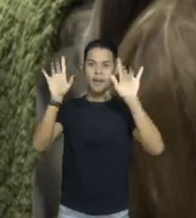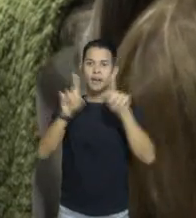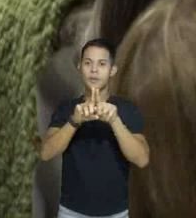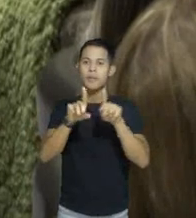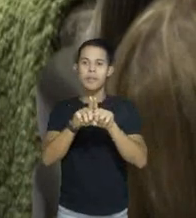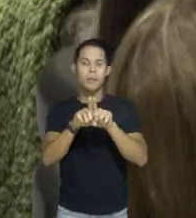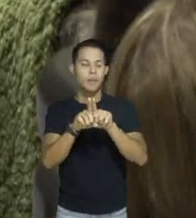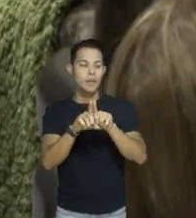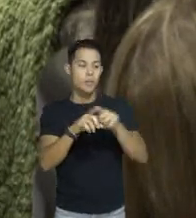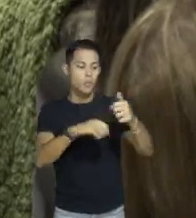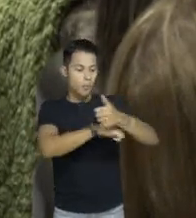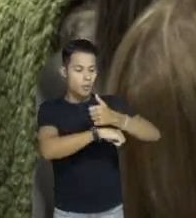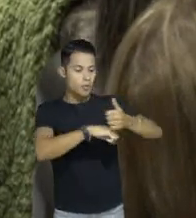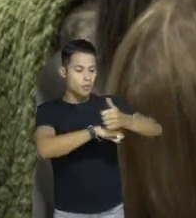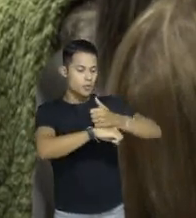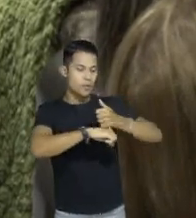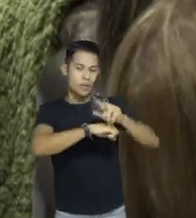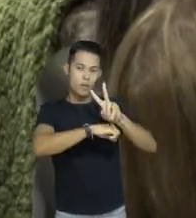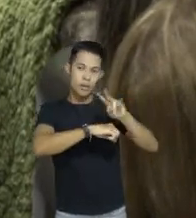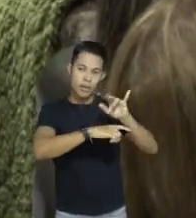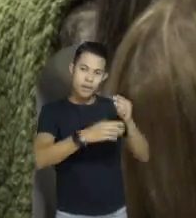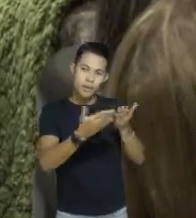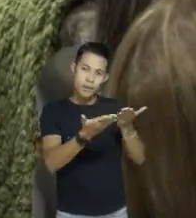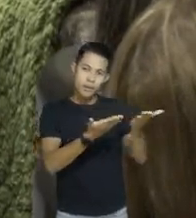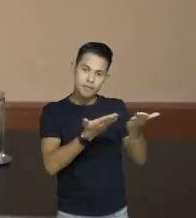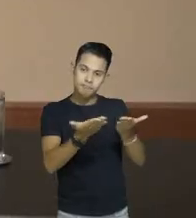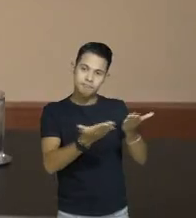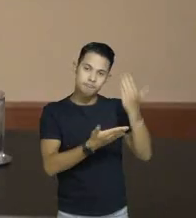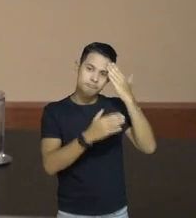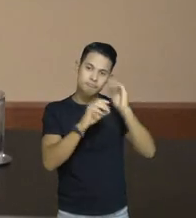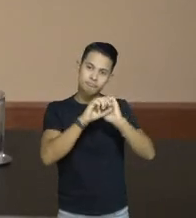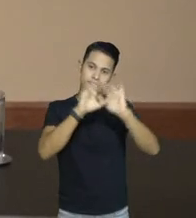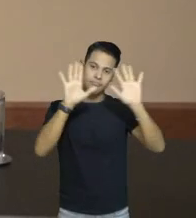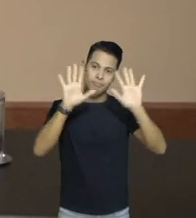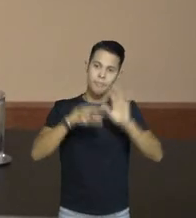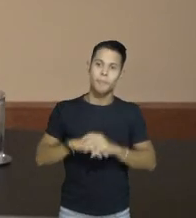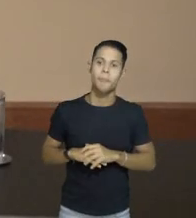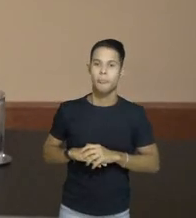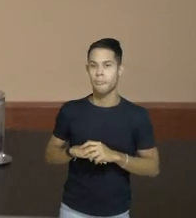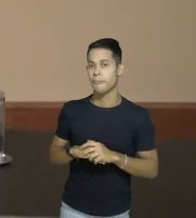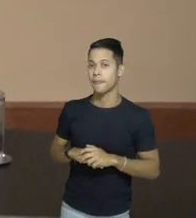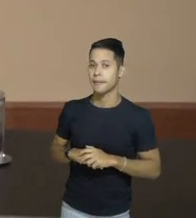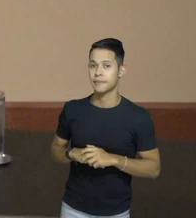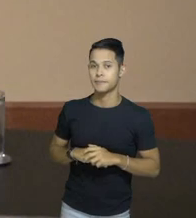o profissional que vai atender aquele estudante. Uhum. Assim,